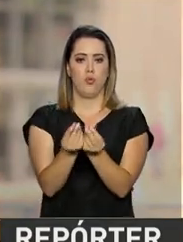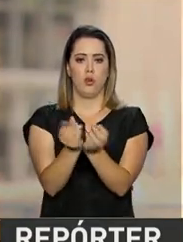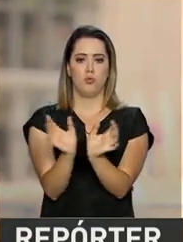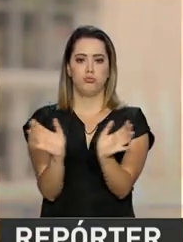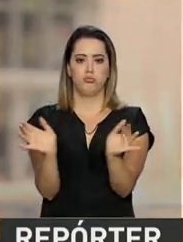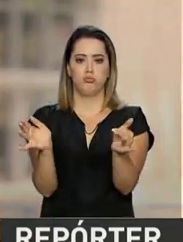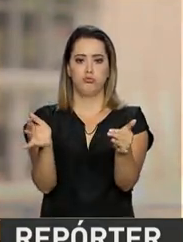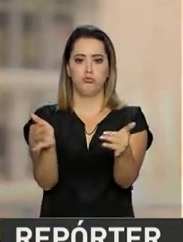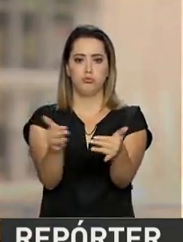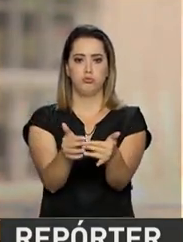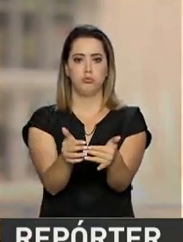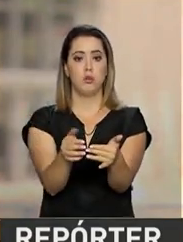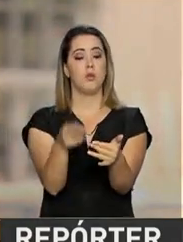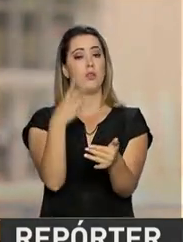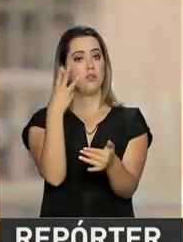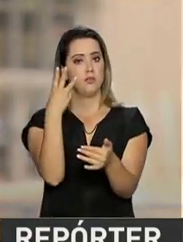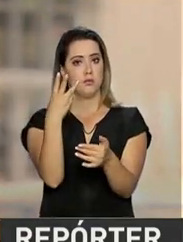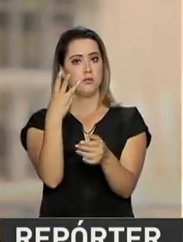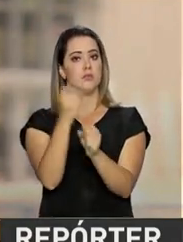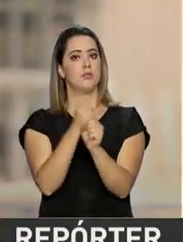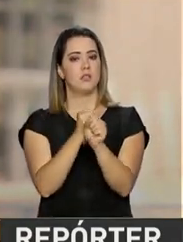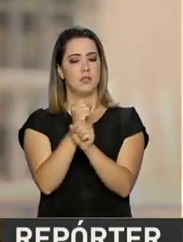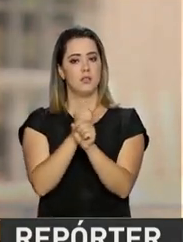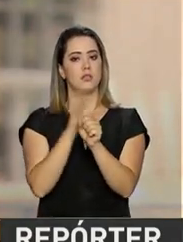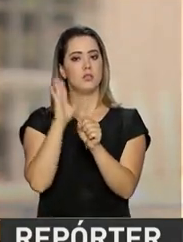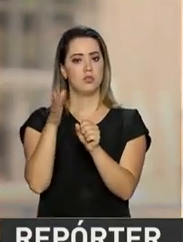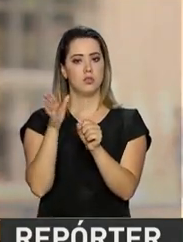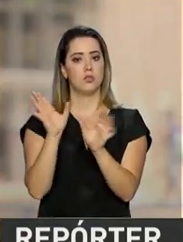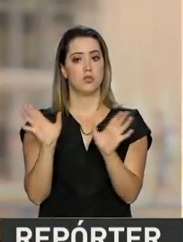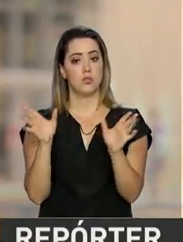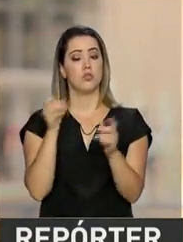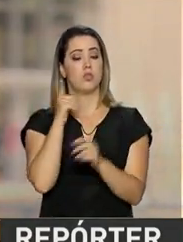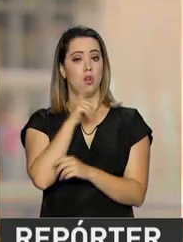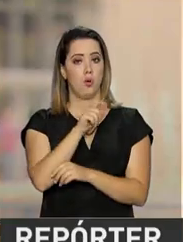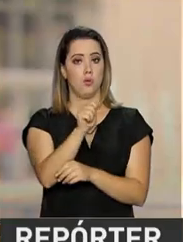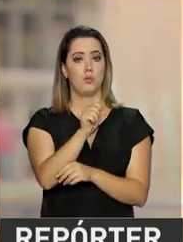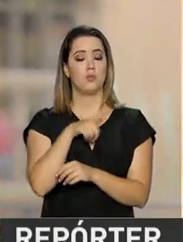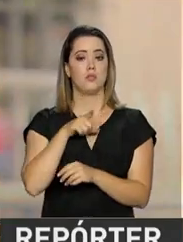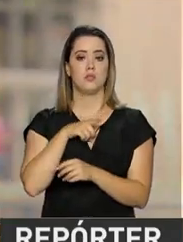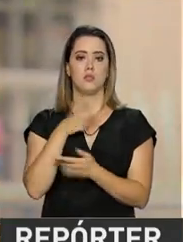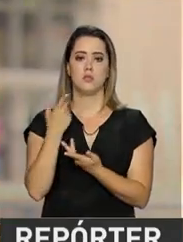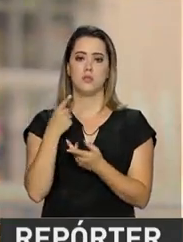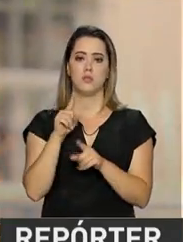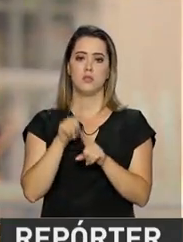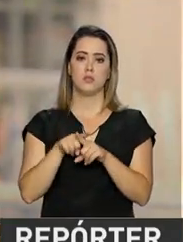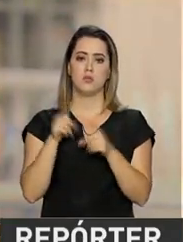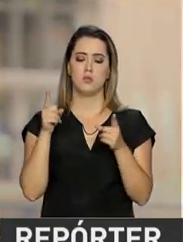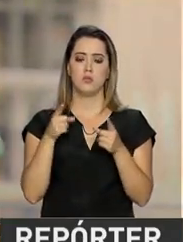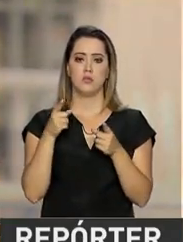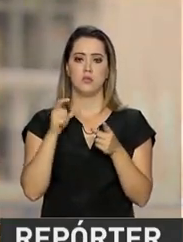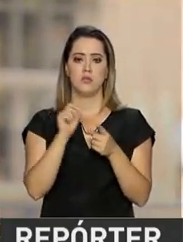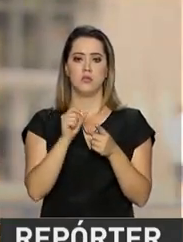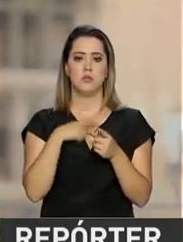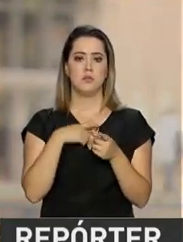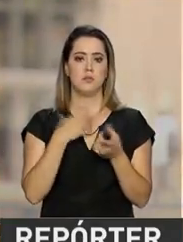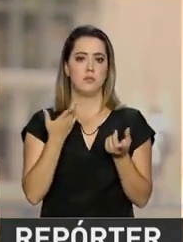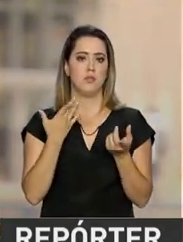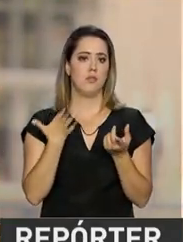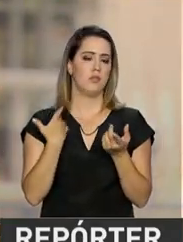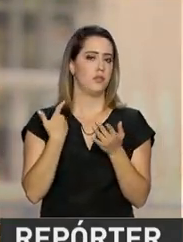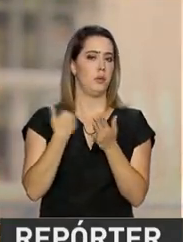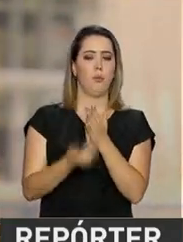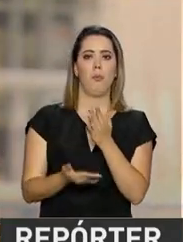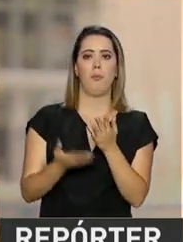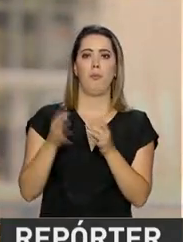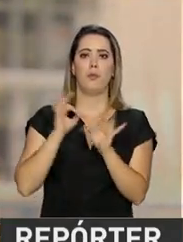num e três anos já conseguir juntar esse orçamento e nem por causa disso eu consertei se em fazer